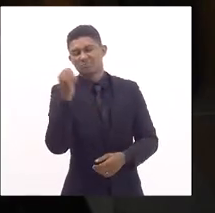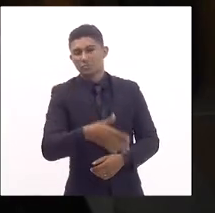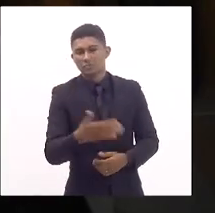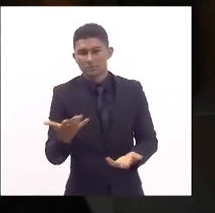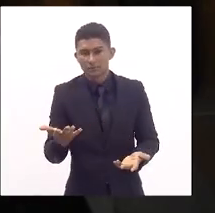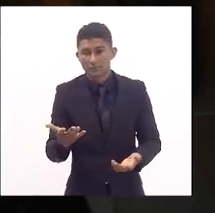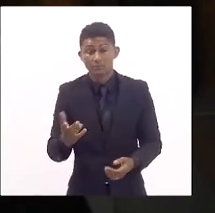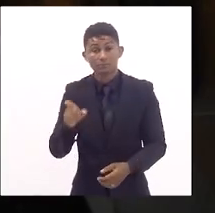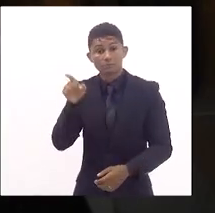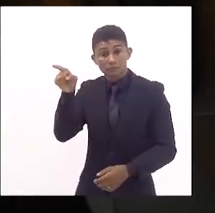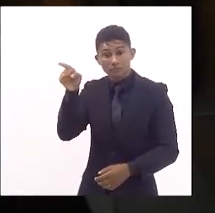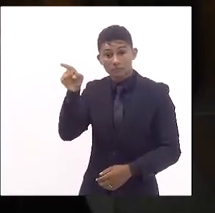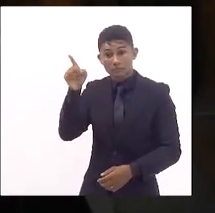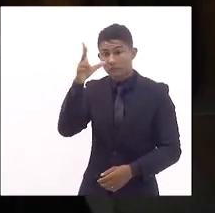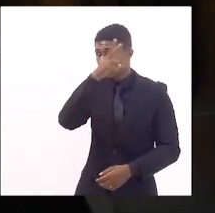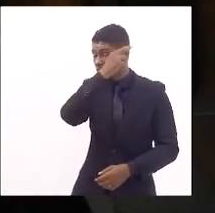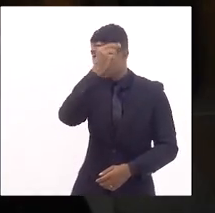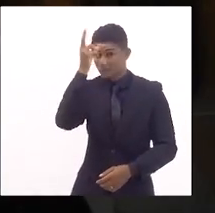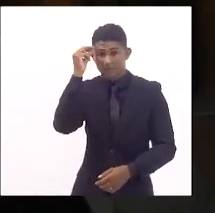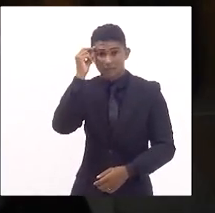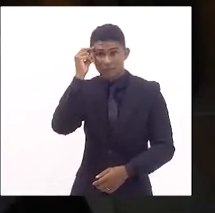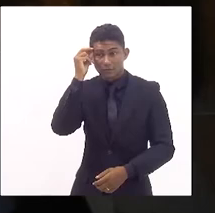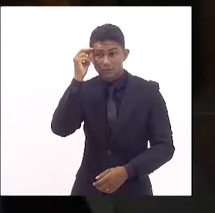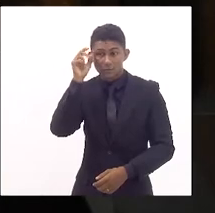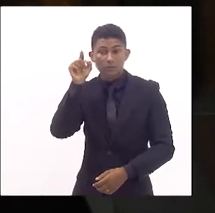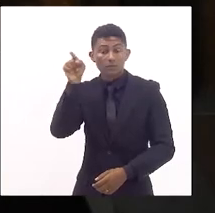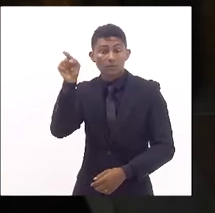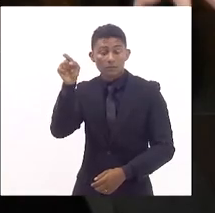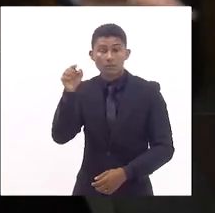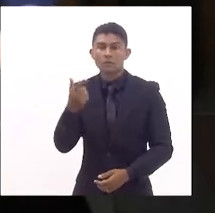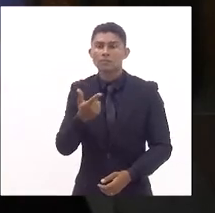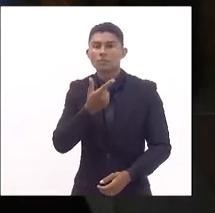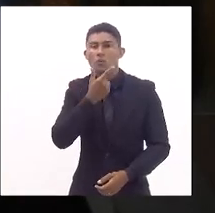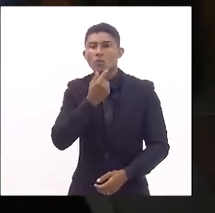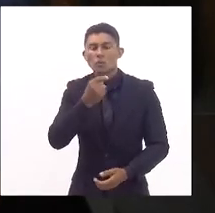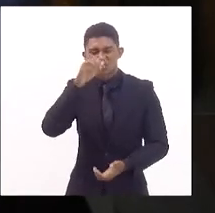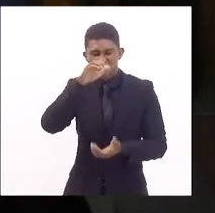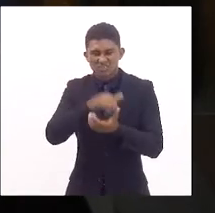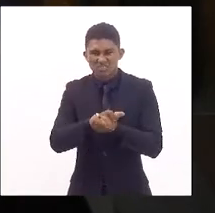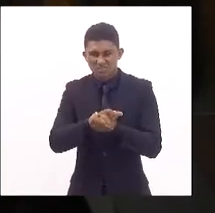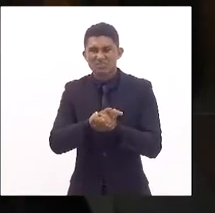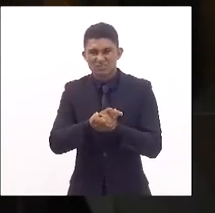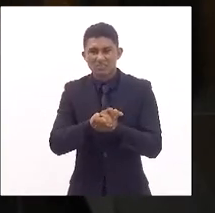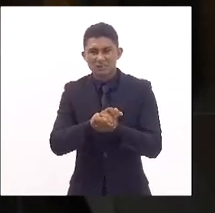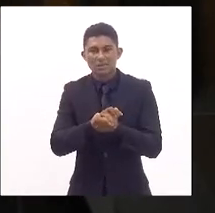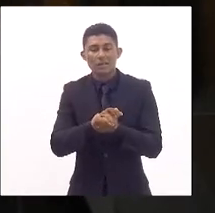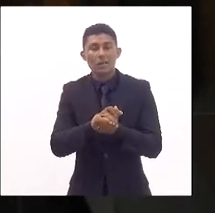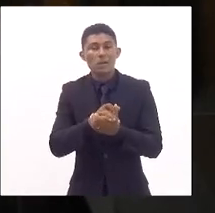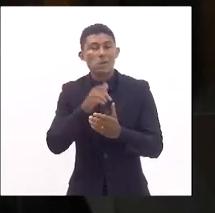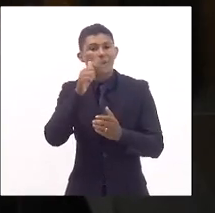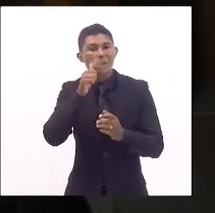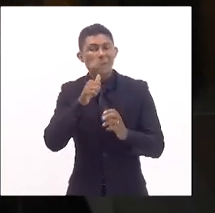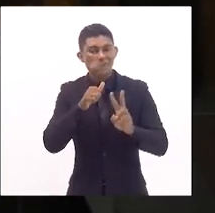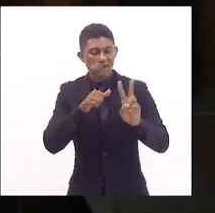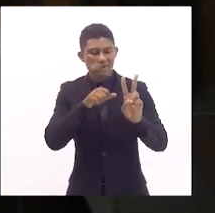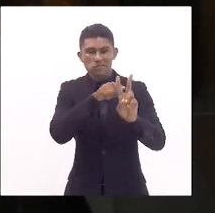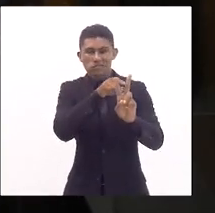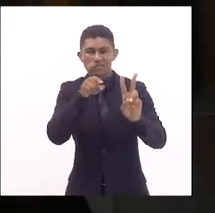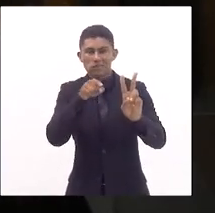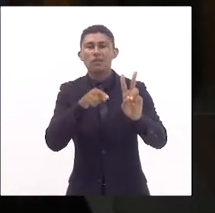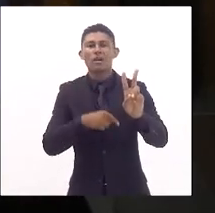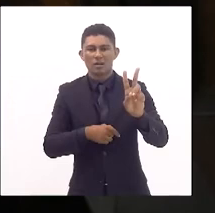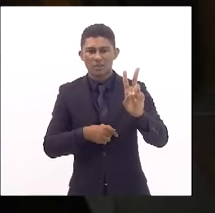o prefeito ou melhor o marido da prefeita né que é o fantoche na mão e do seu marido